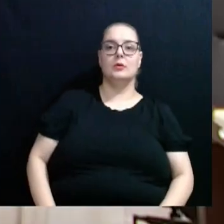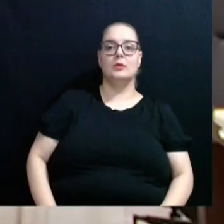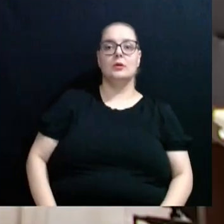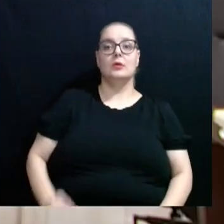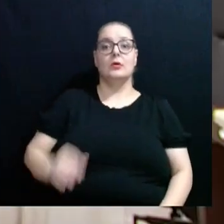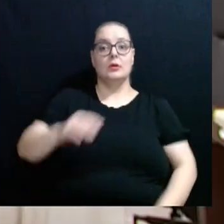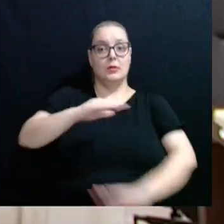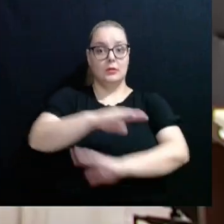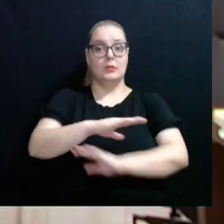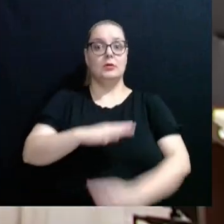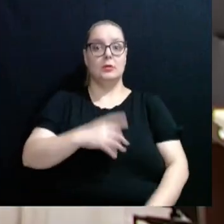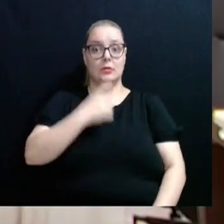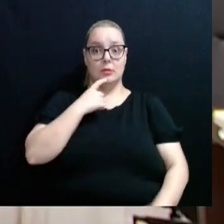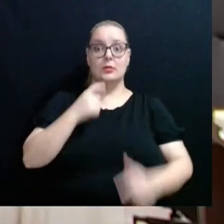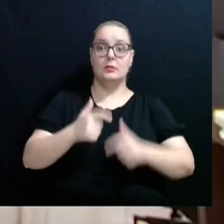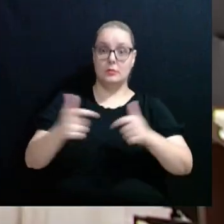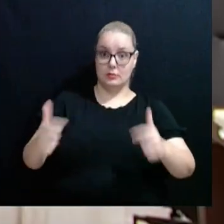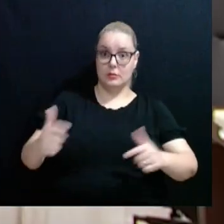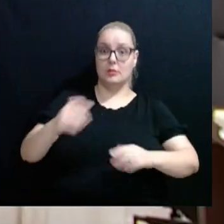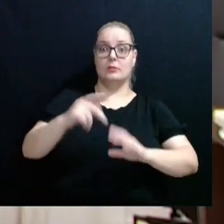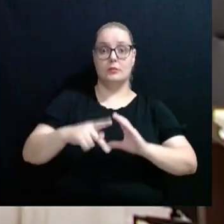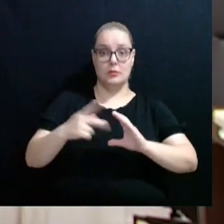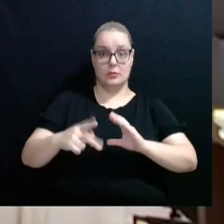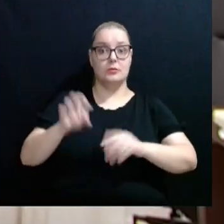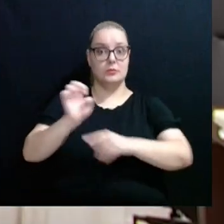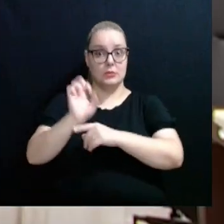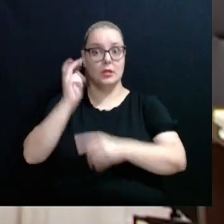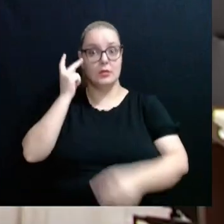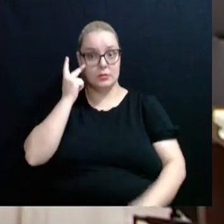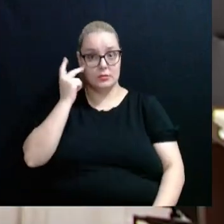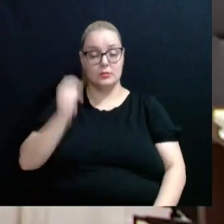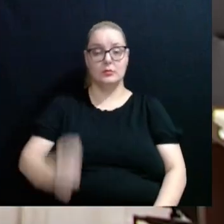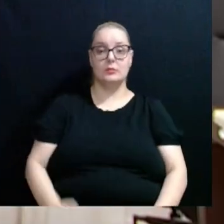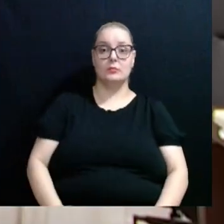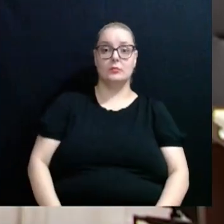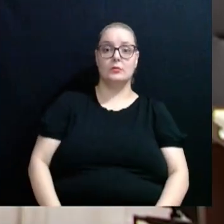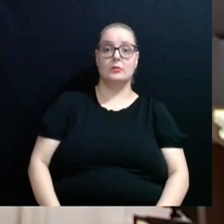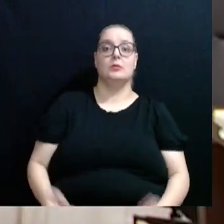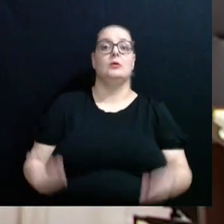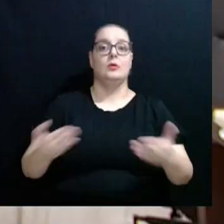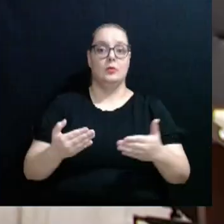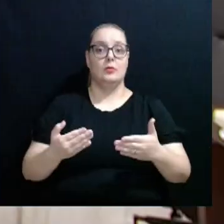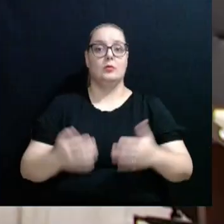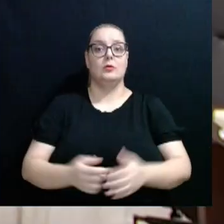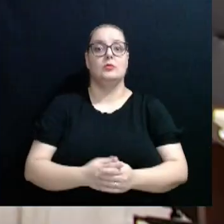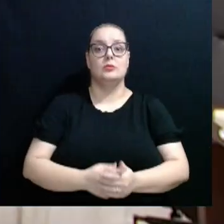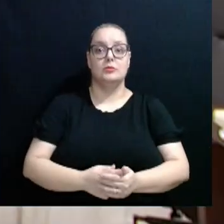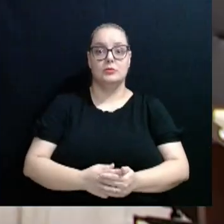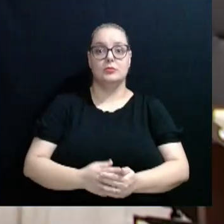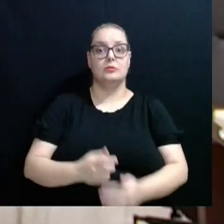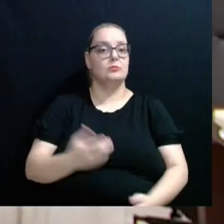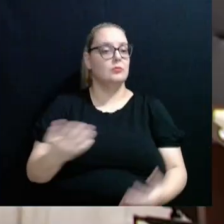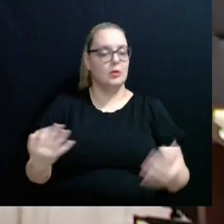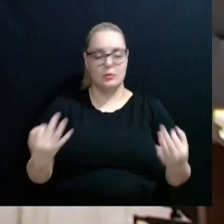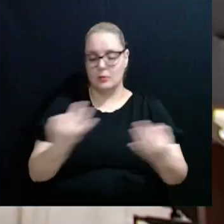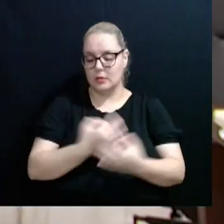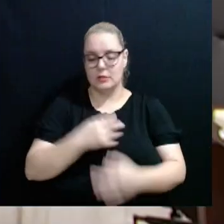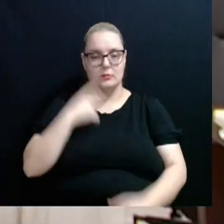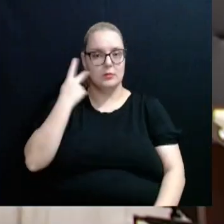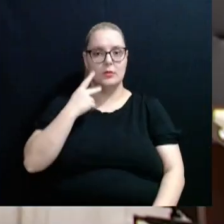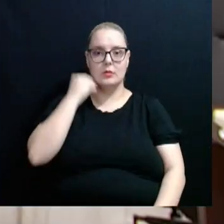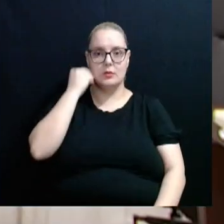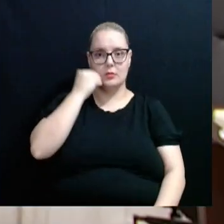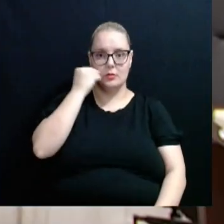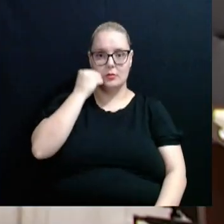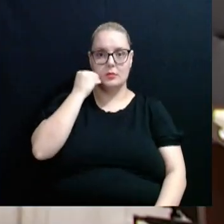das maiores câmaras do estado de São Paulo. Hoje nós estamos comandados por um brilhante vereador, experiente vereador, que é o vereador